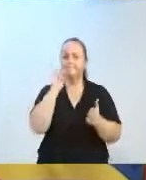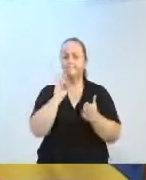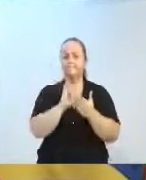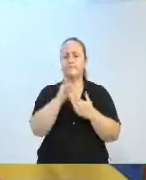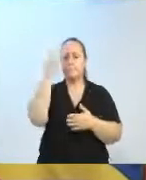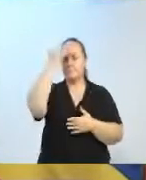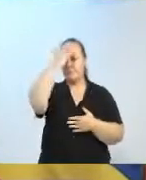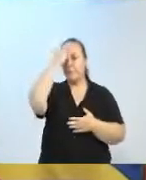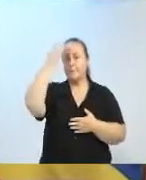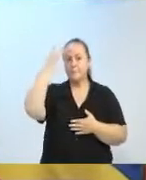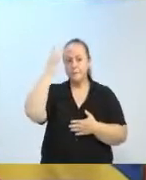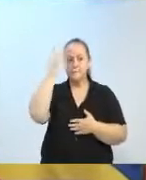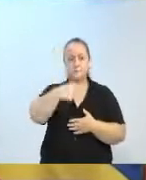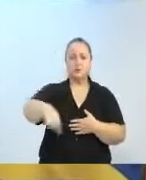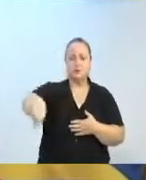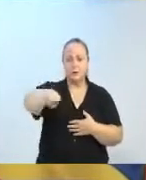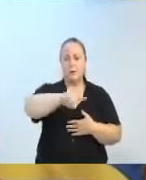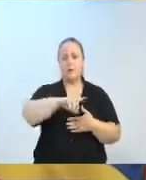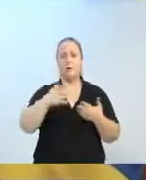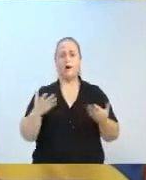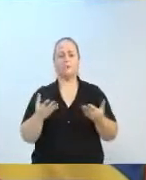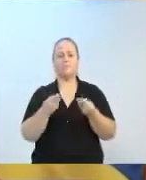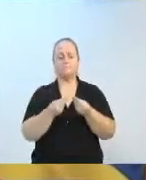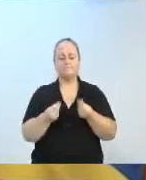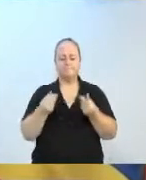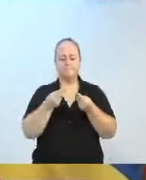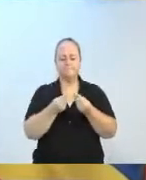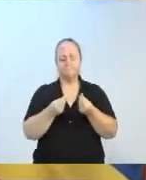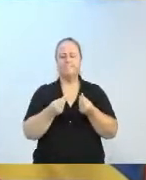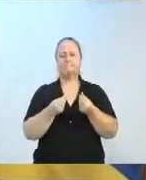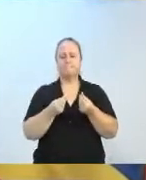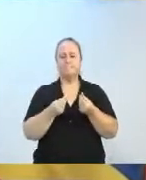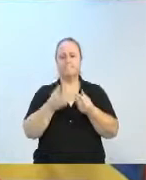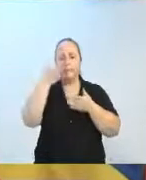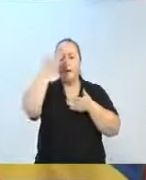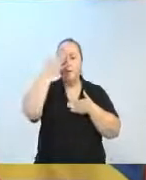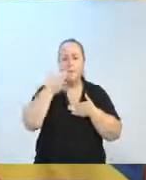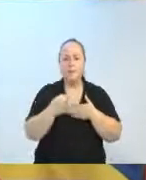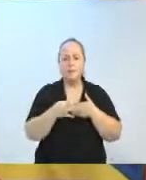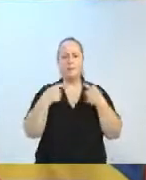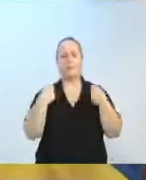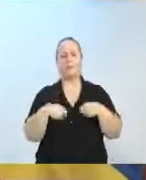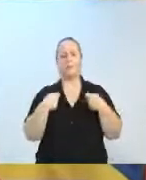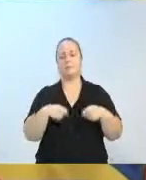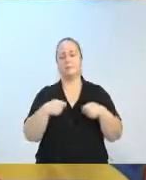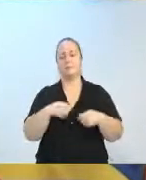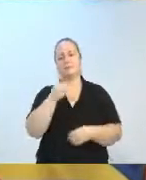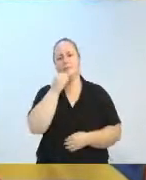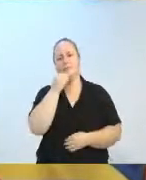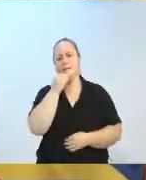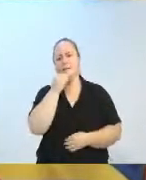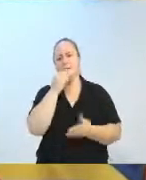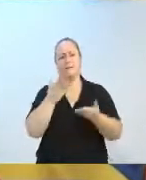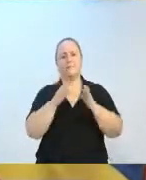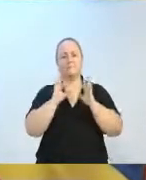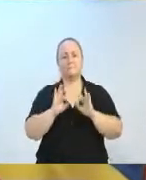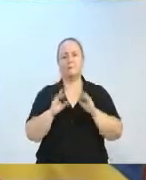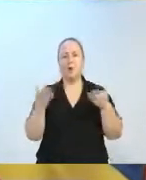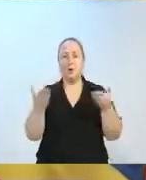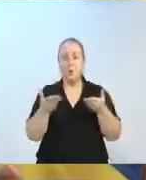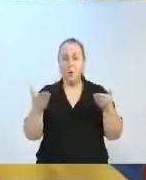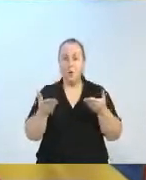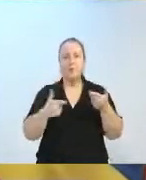formadores de opinião, sensibilizá-los da necessidade disso. E claro que deu certo, hoje nós temos 2 grandes